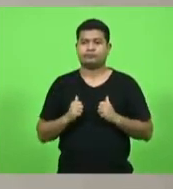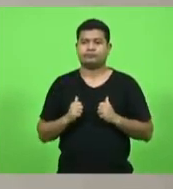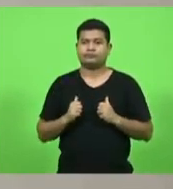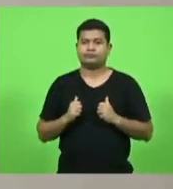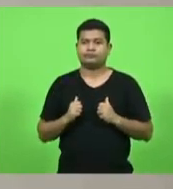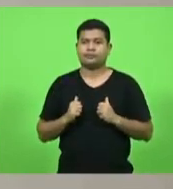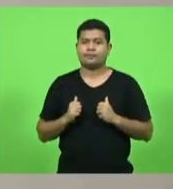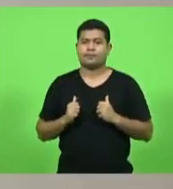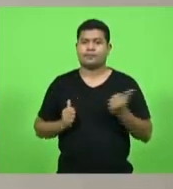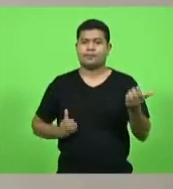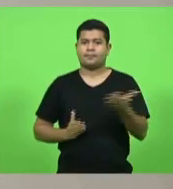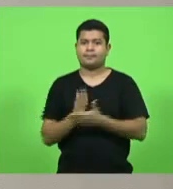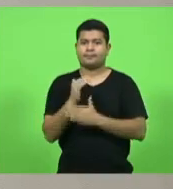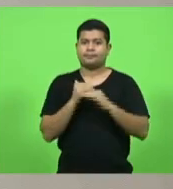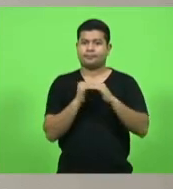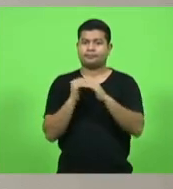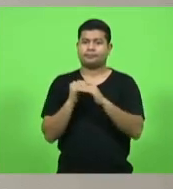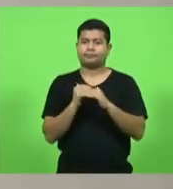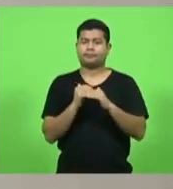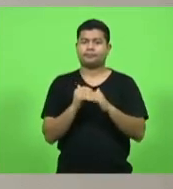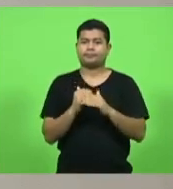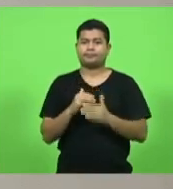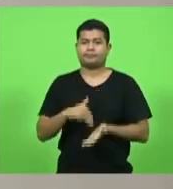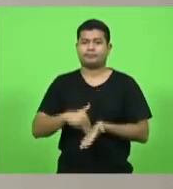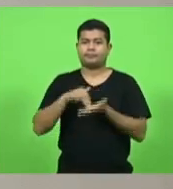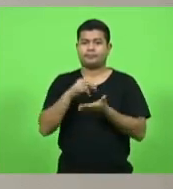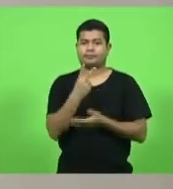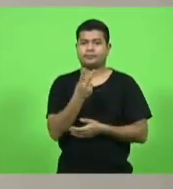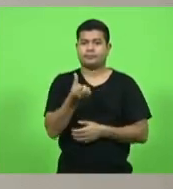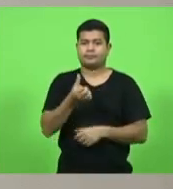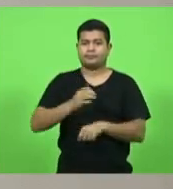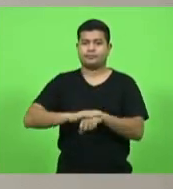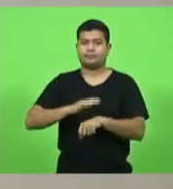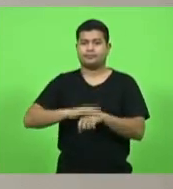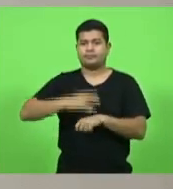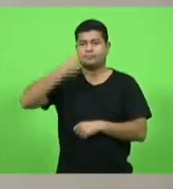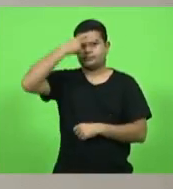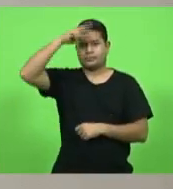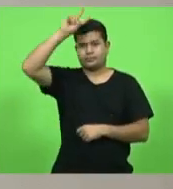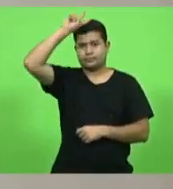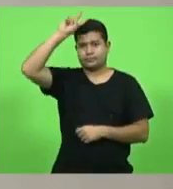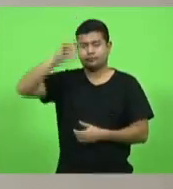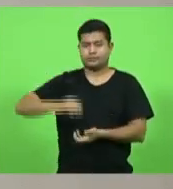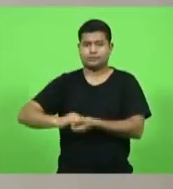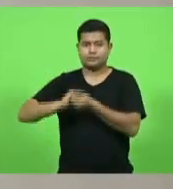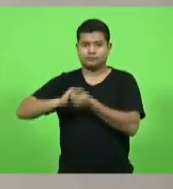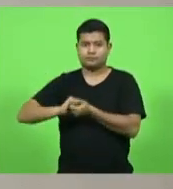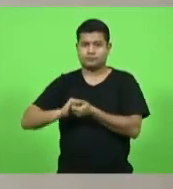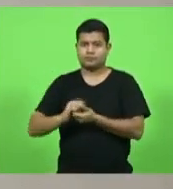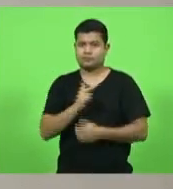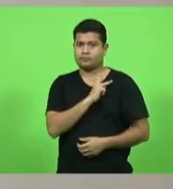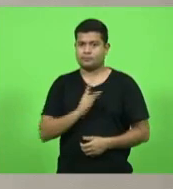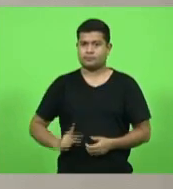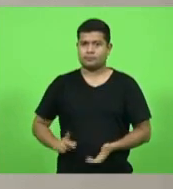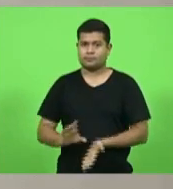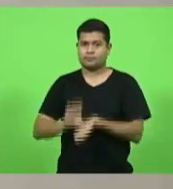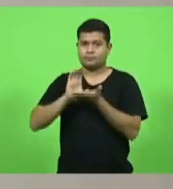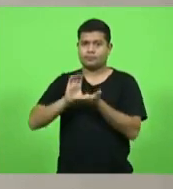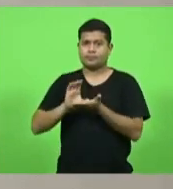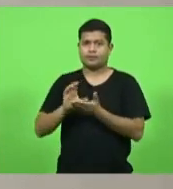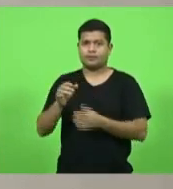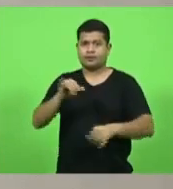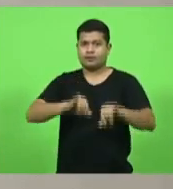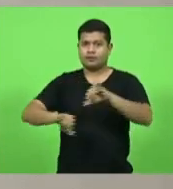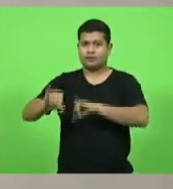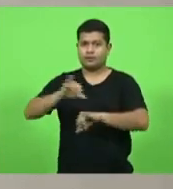como se encontram. Aprovado por unanimidade. Moção 26, autor deputado Dr. Vicente Caro Preso, cumprimentando o presidente do Conselho Regional de Química de Santa